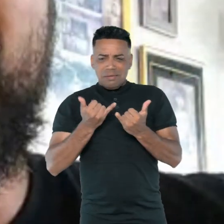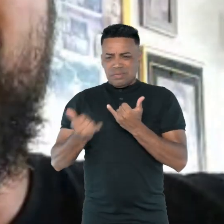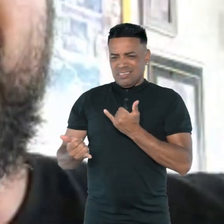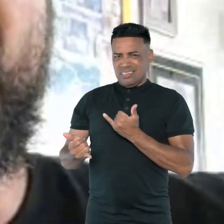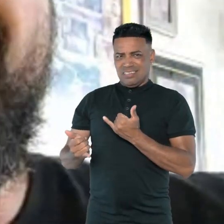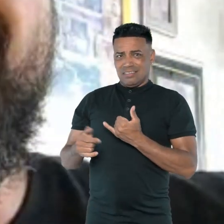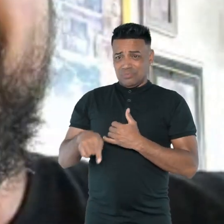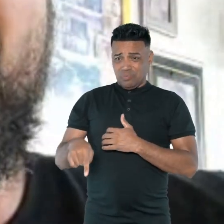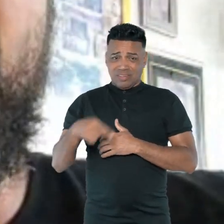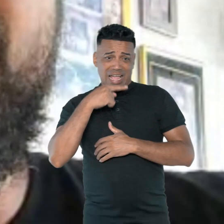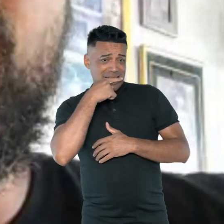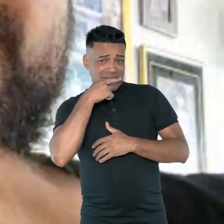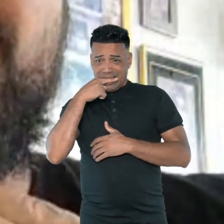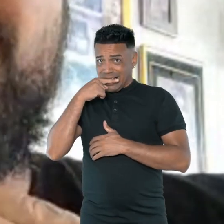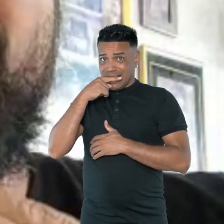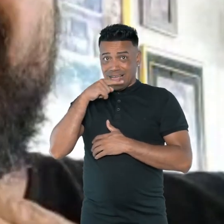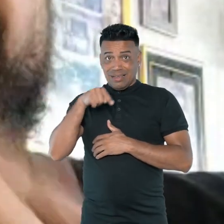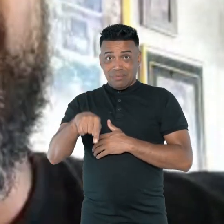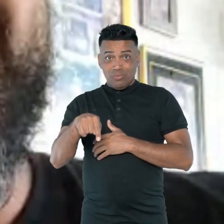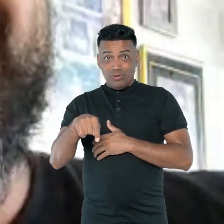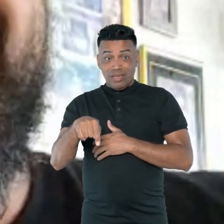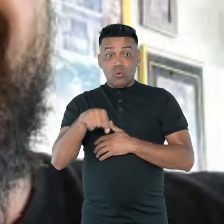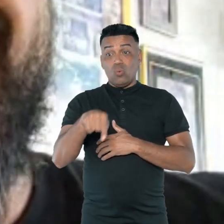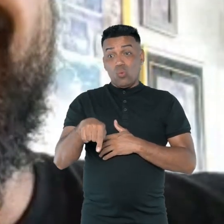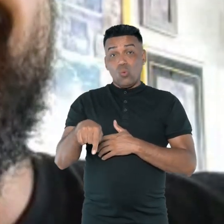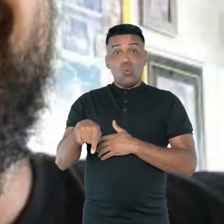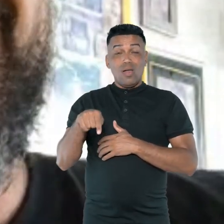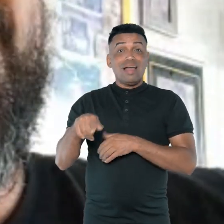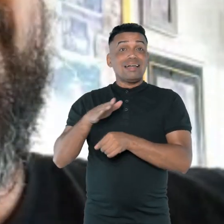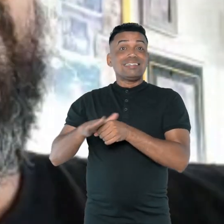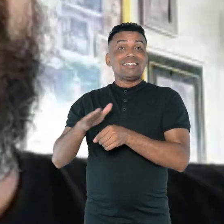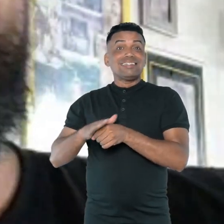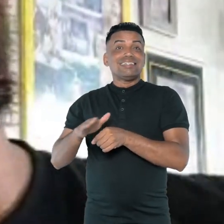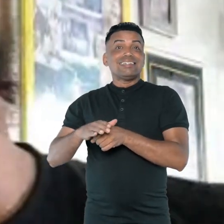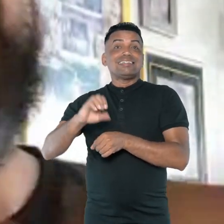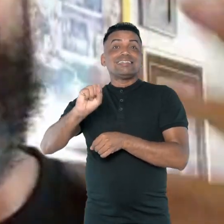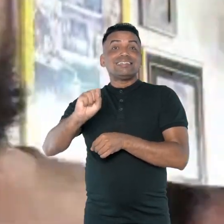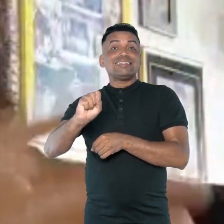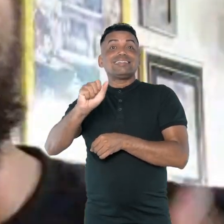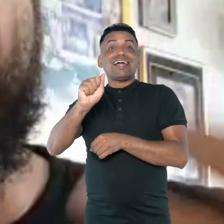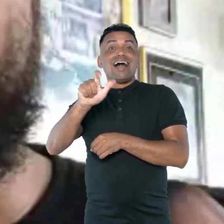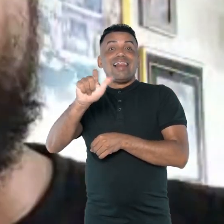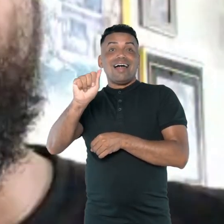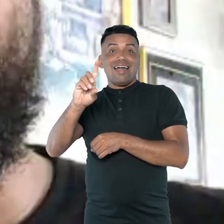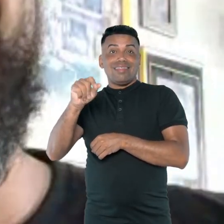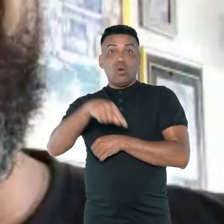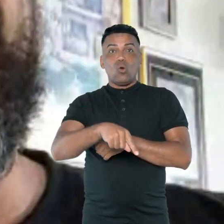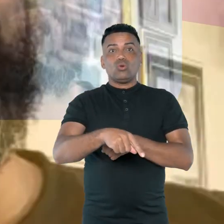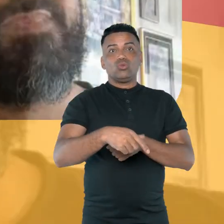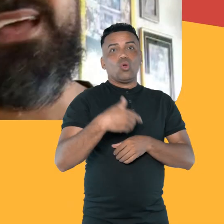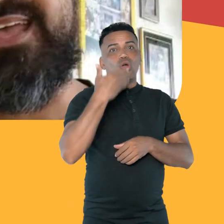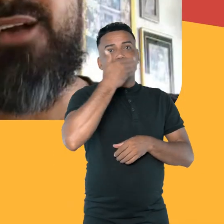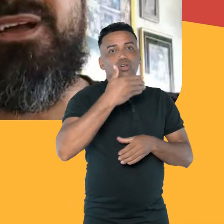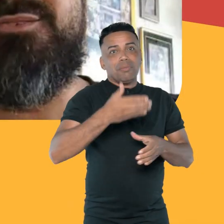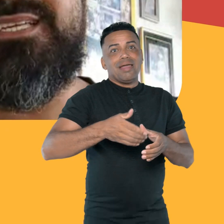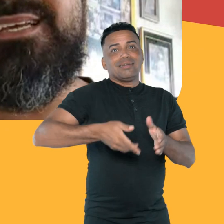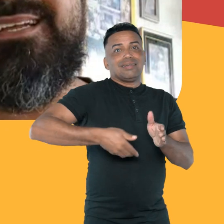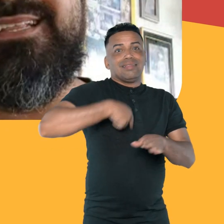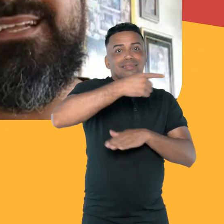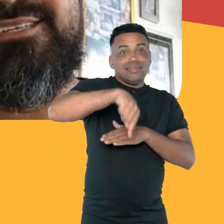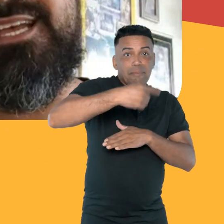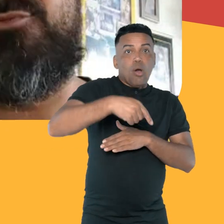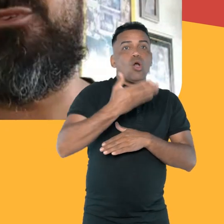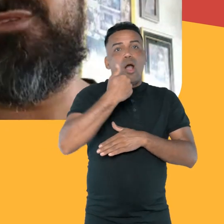um tem inveja do outro, né? Porque um é sobremesa, o outro é salada. E assim foi, sabe? E aí agora